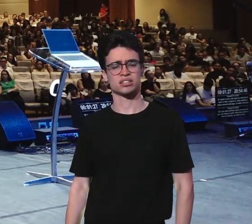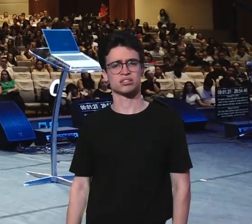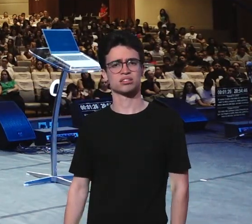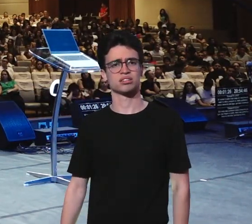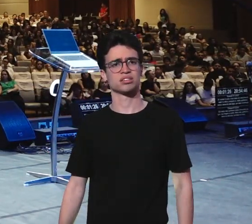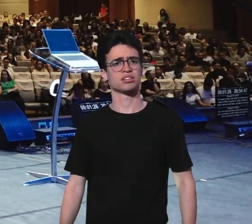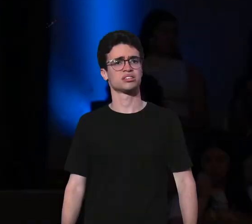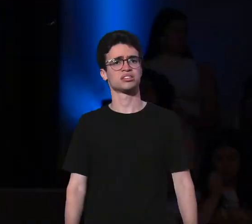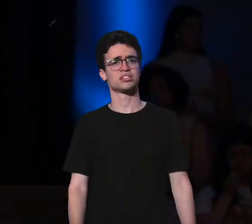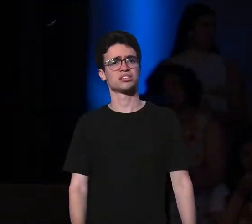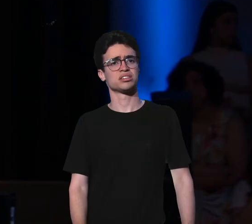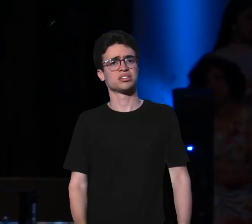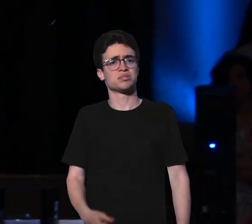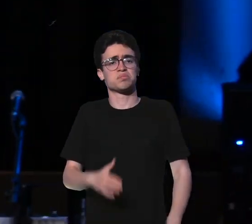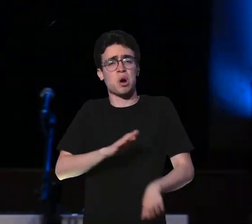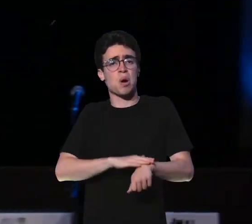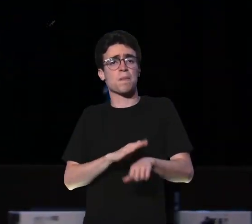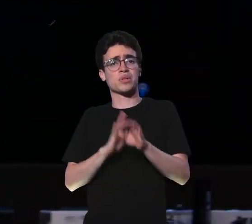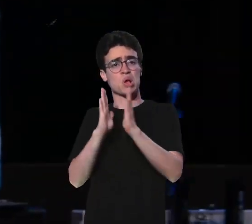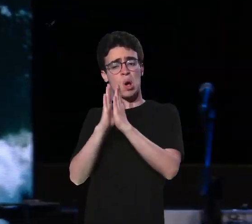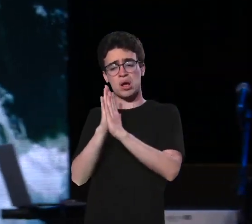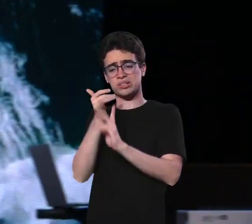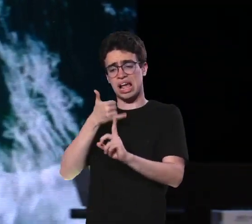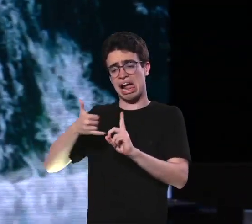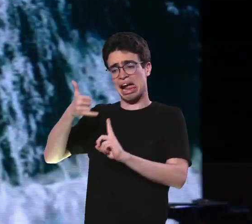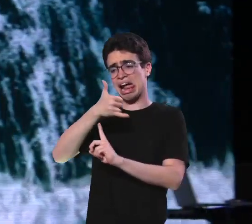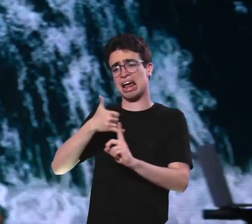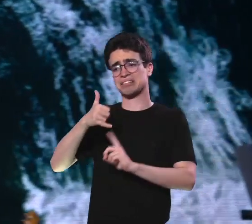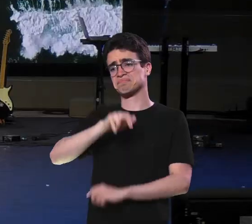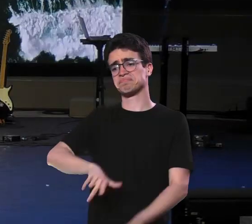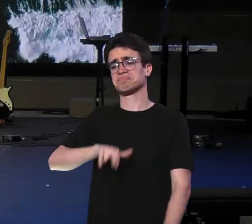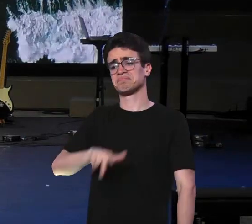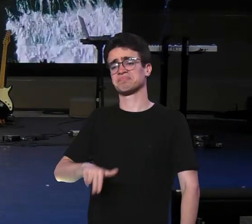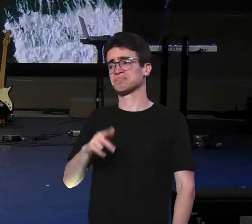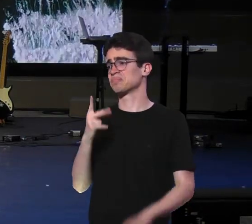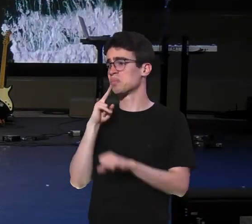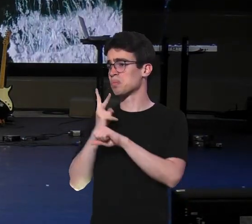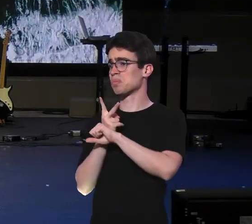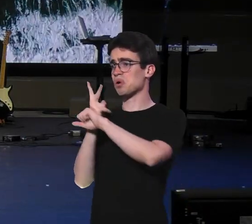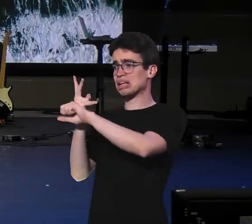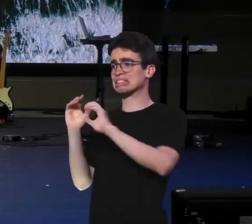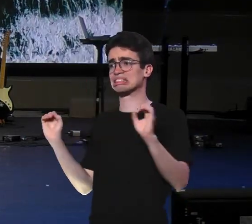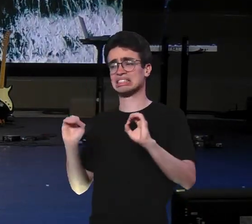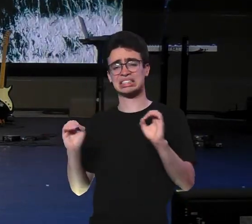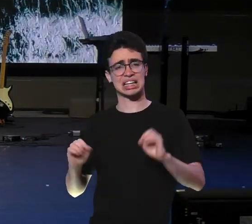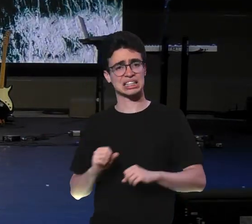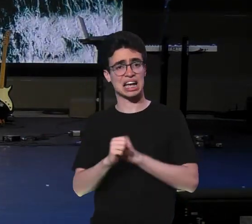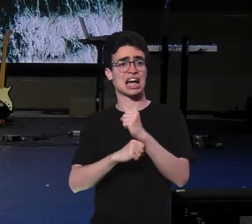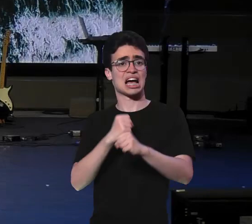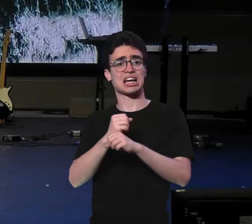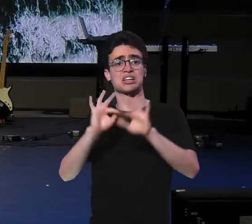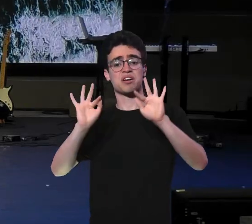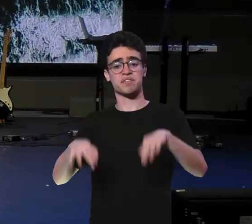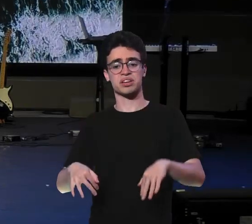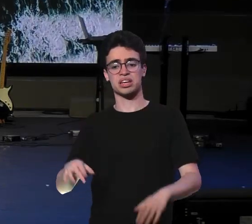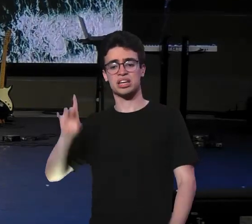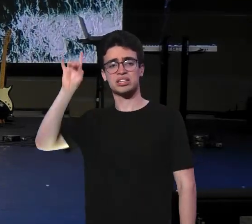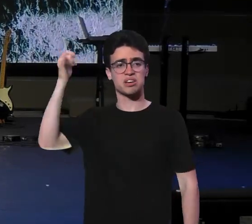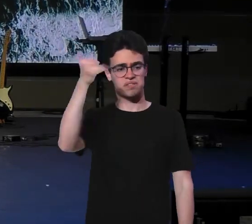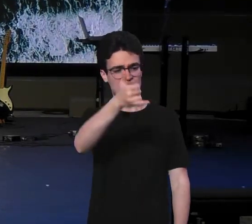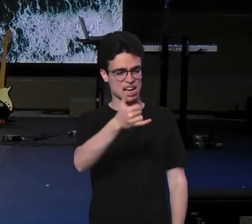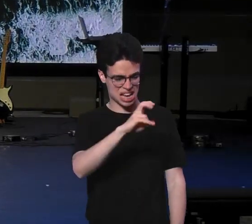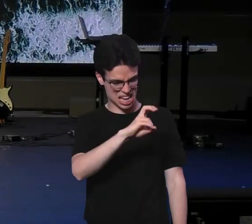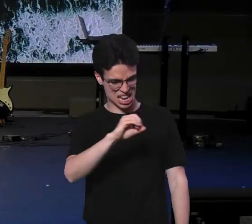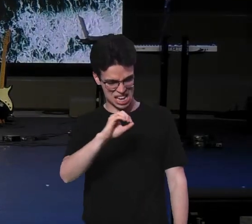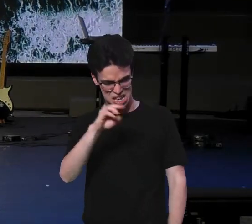A consagração já não é mais a mesma. A busca já não é mais a mesma. No fim do ano, Deus está te dizendo 500 metros